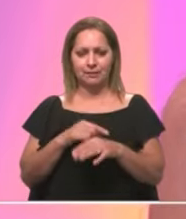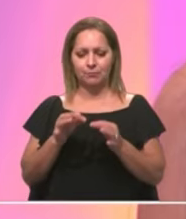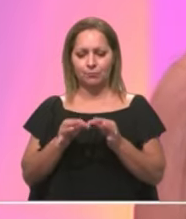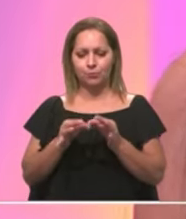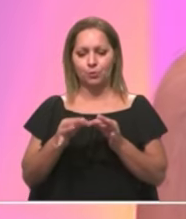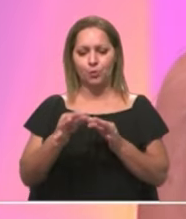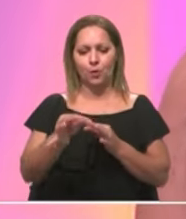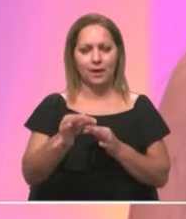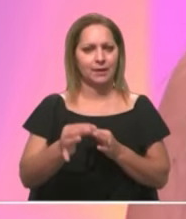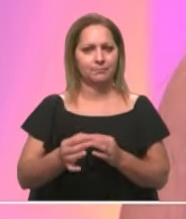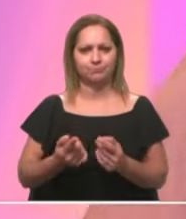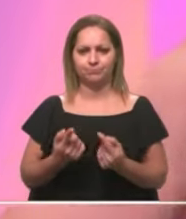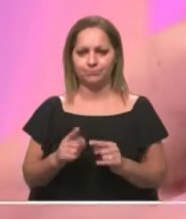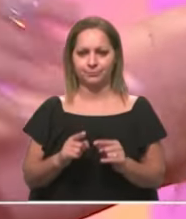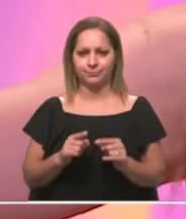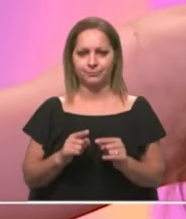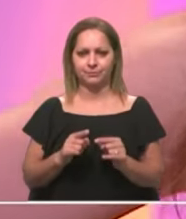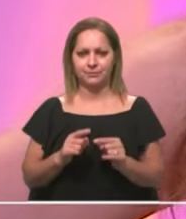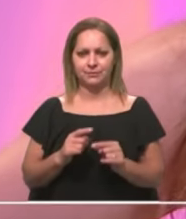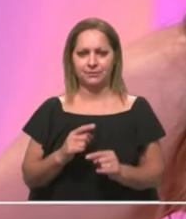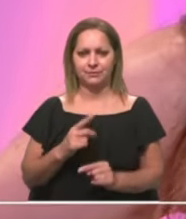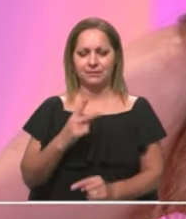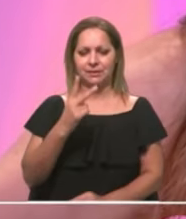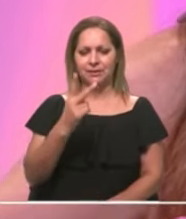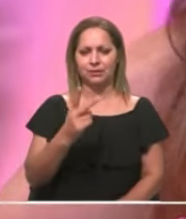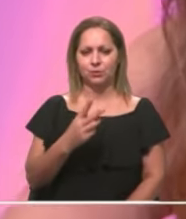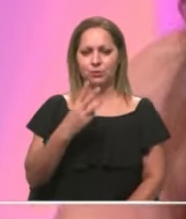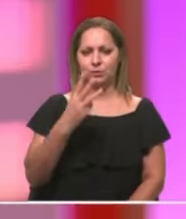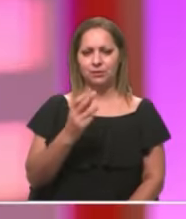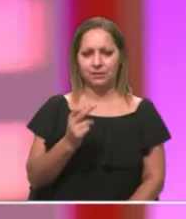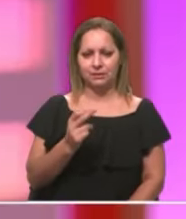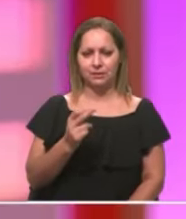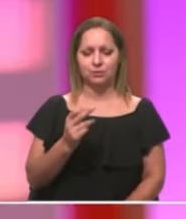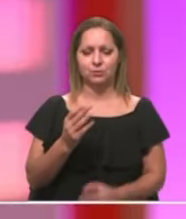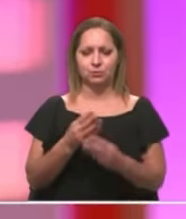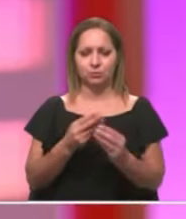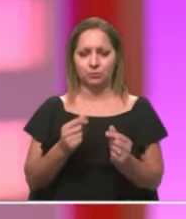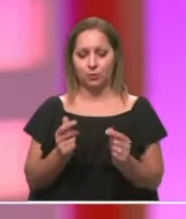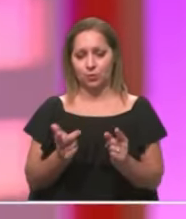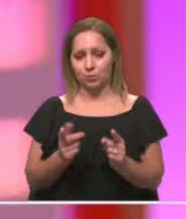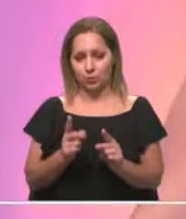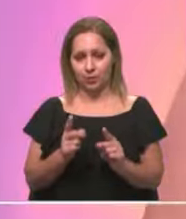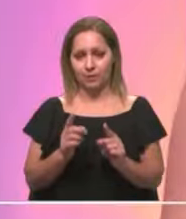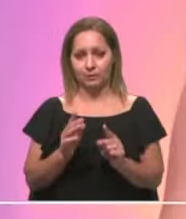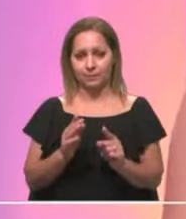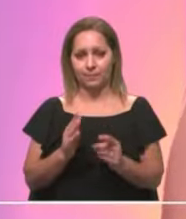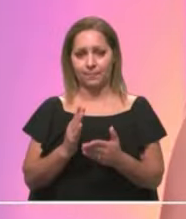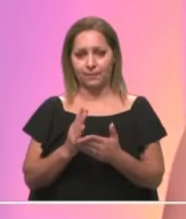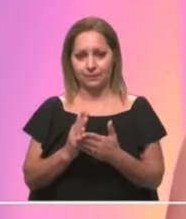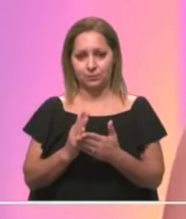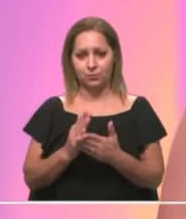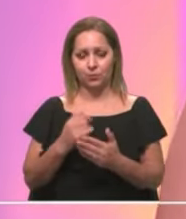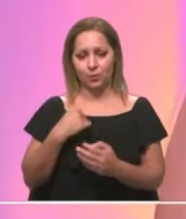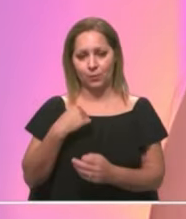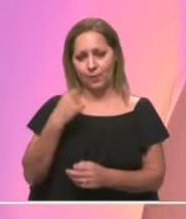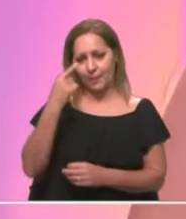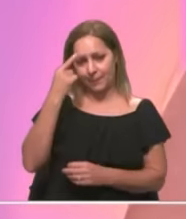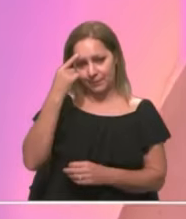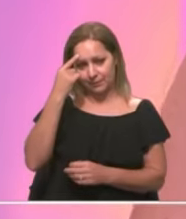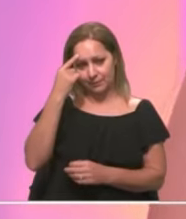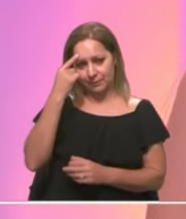algo que se calhar daqui a 2-3 anos é resolvido. Não é o caso. Estou só a falar o pensamento que tive na